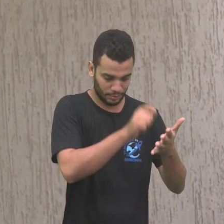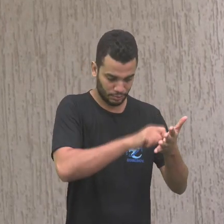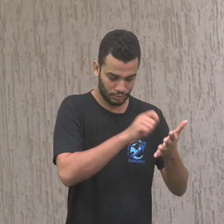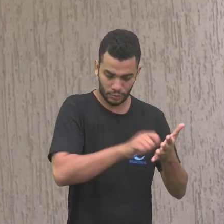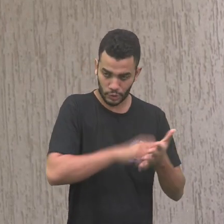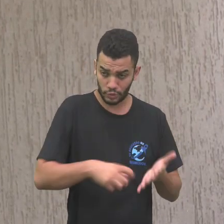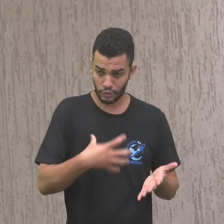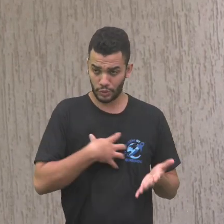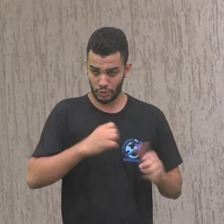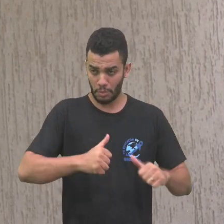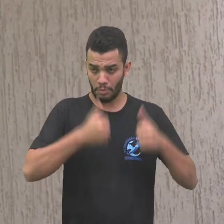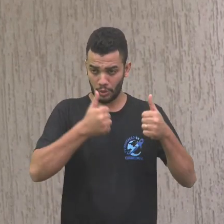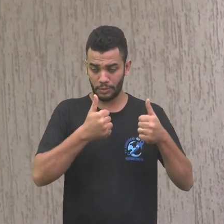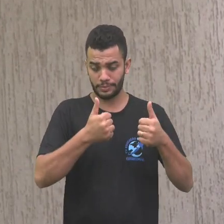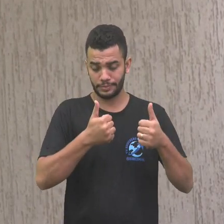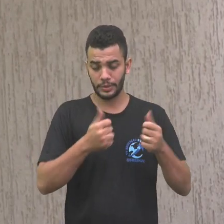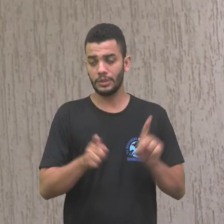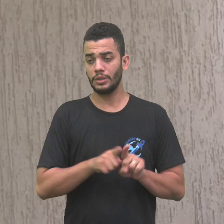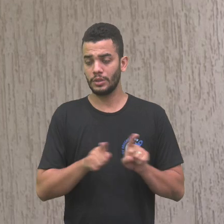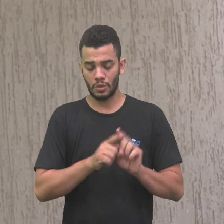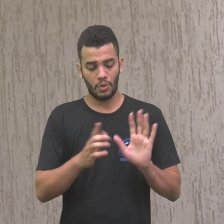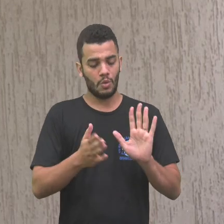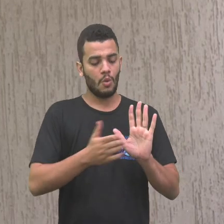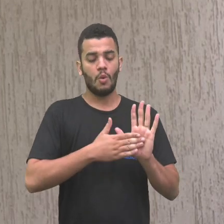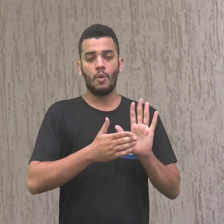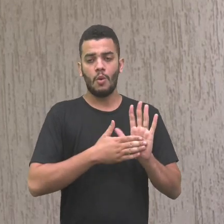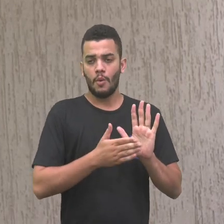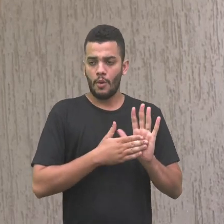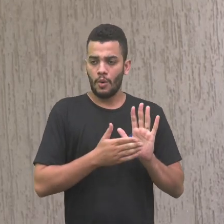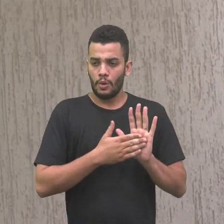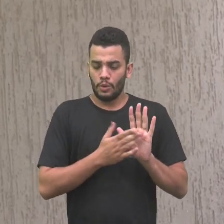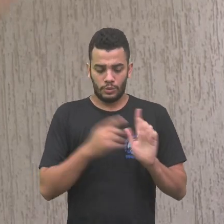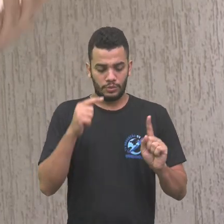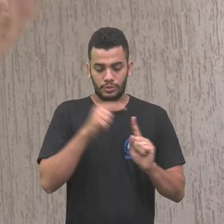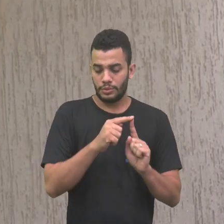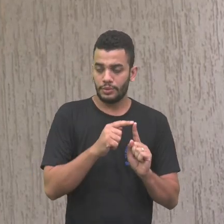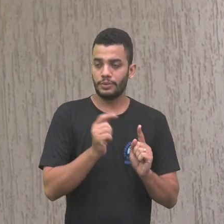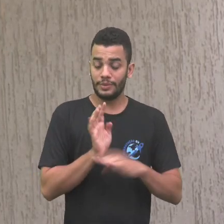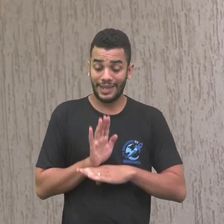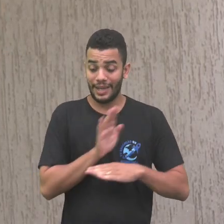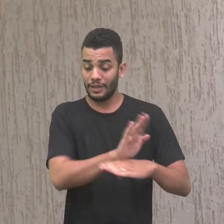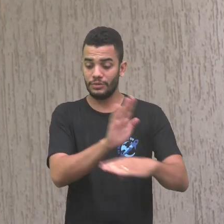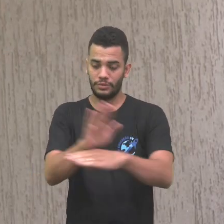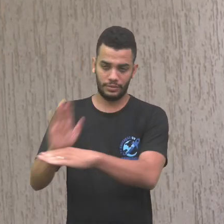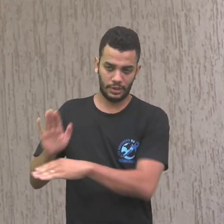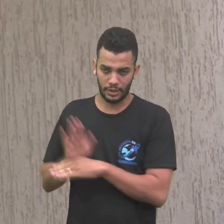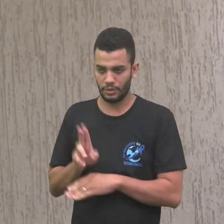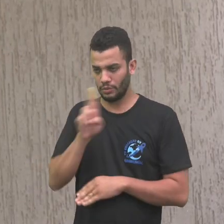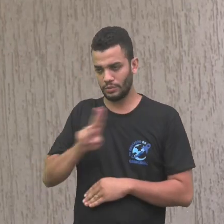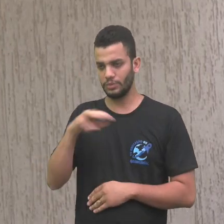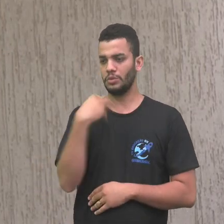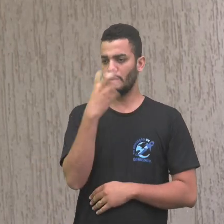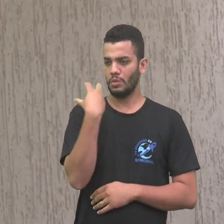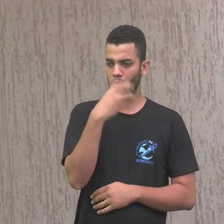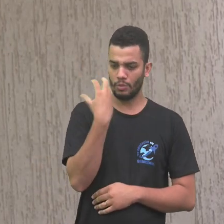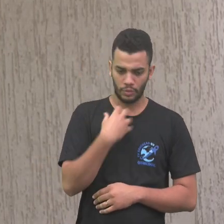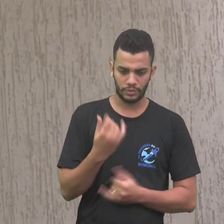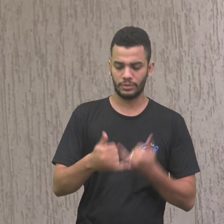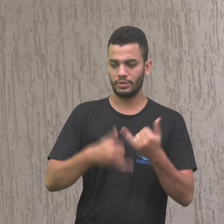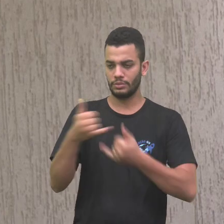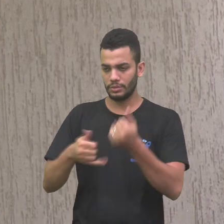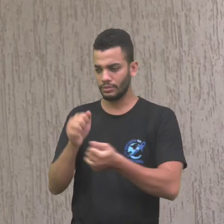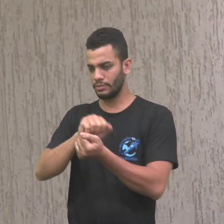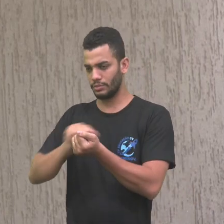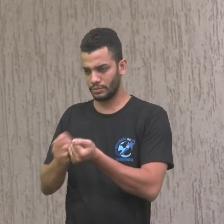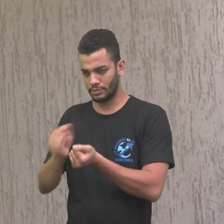esse projeto, facilitar para as crianças, né, através do lúdico, da música, da brincadeira e com o recurso da